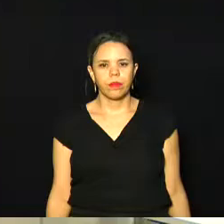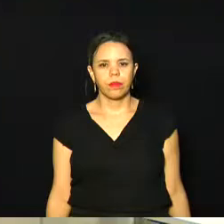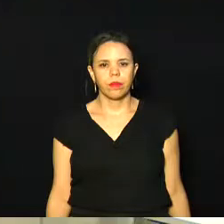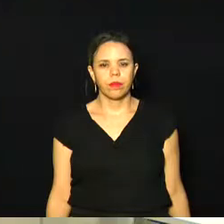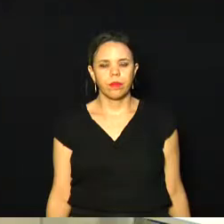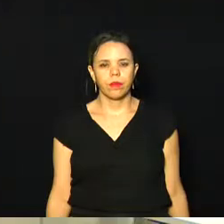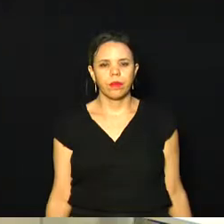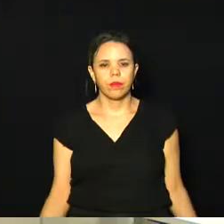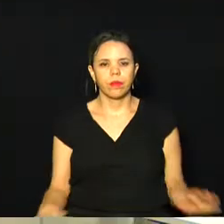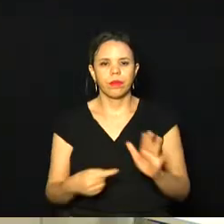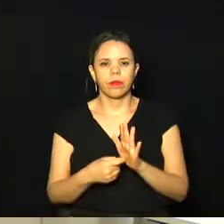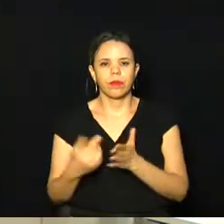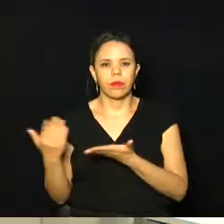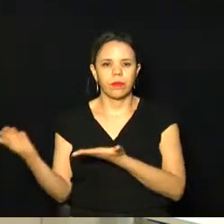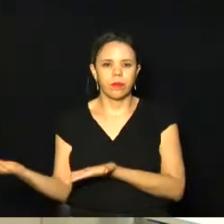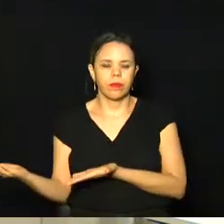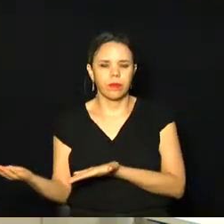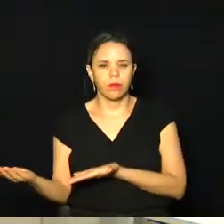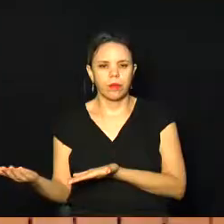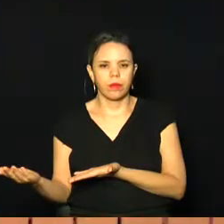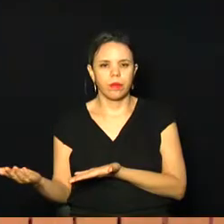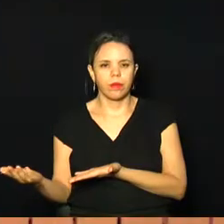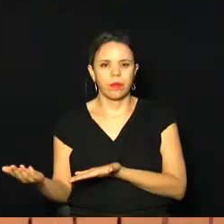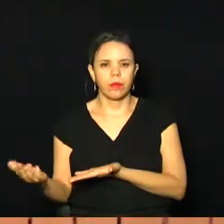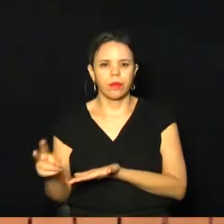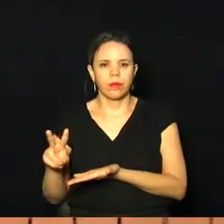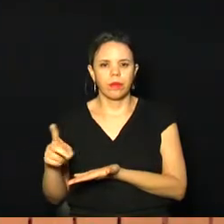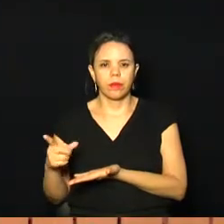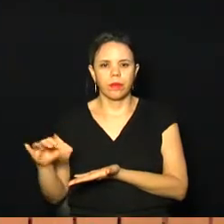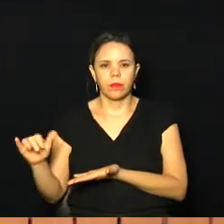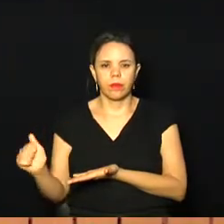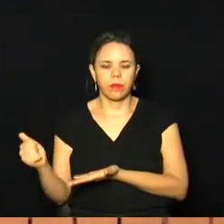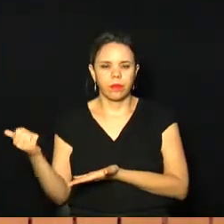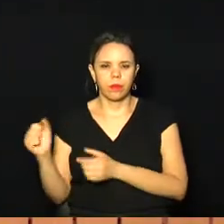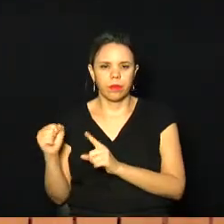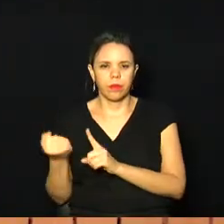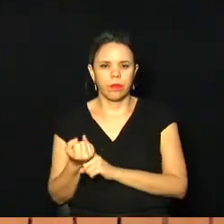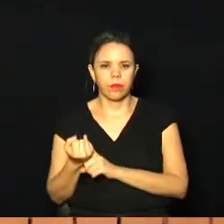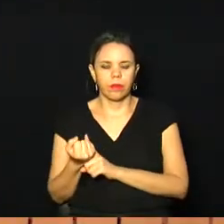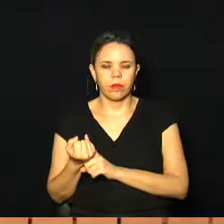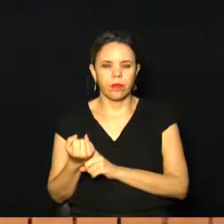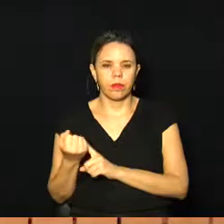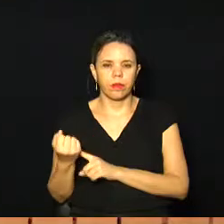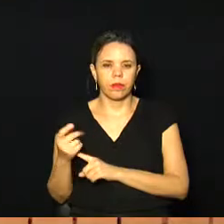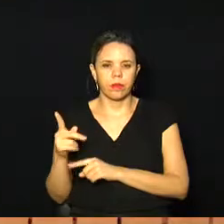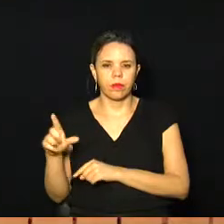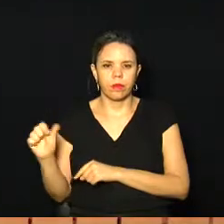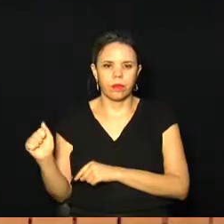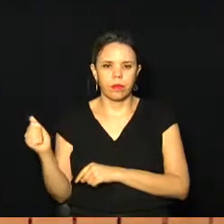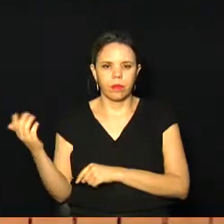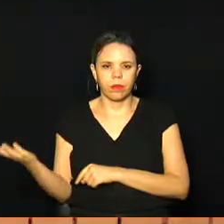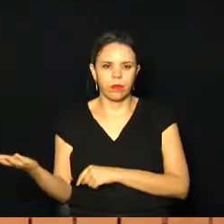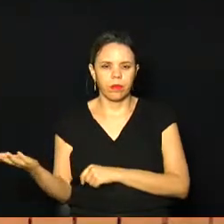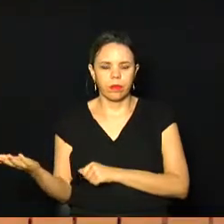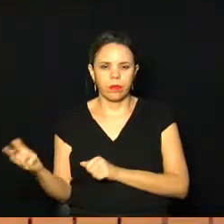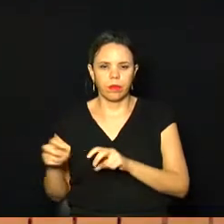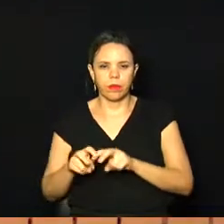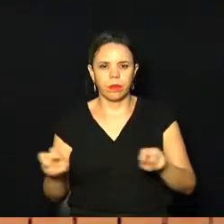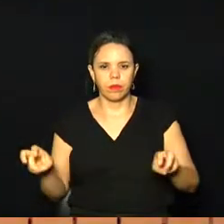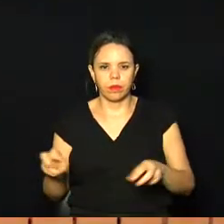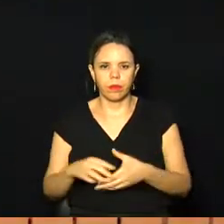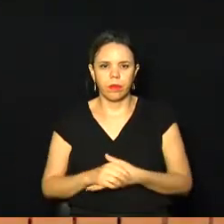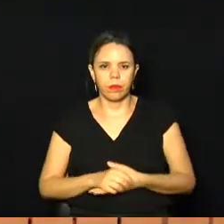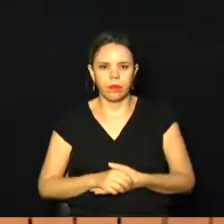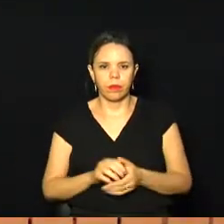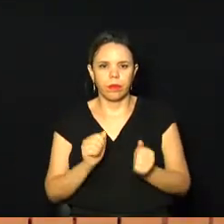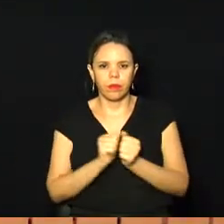Apresentar aqui para vocês, ao meu lado, a Vandercleia Moro, secretária da Assistente Social, e a Paula Mista, que também está sentadinha lá, quietinha, mas